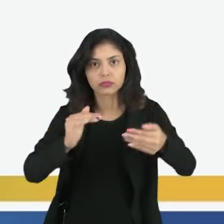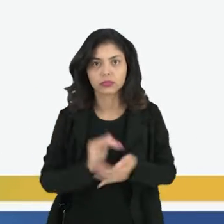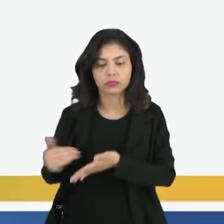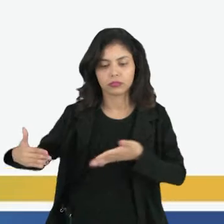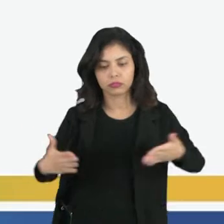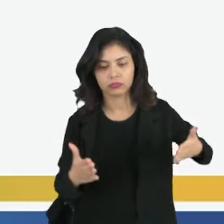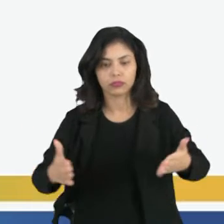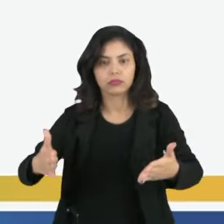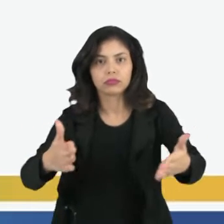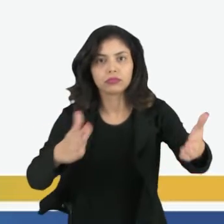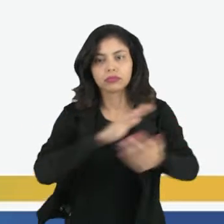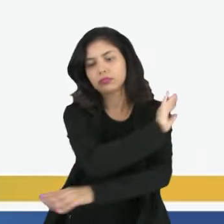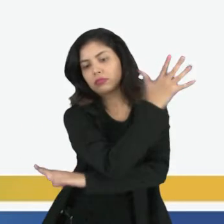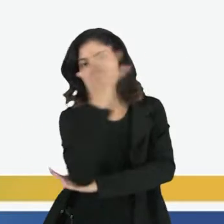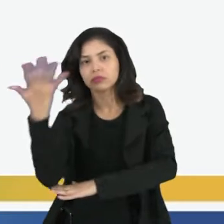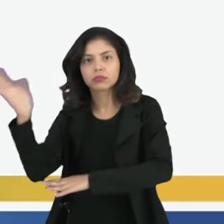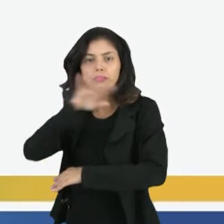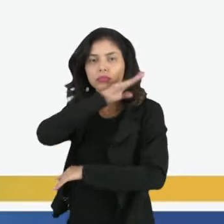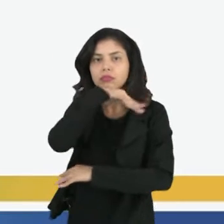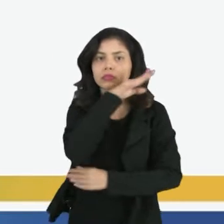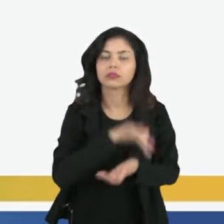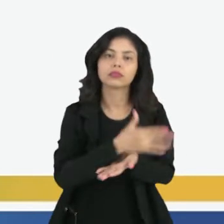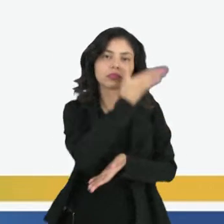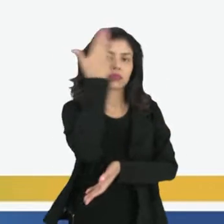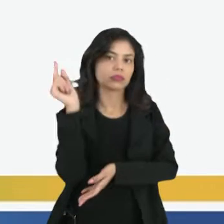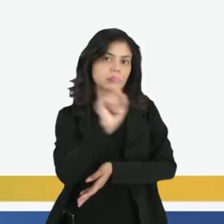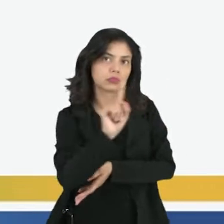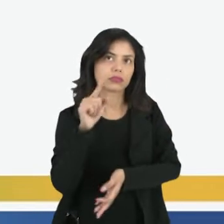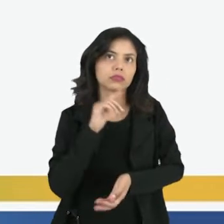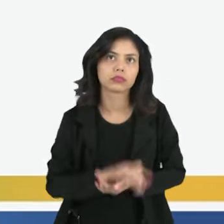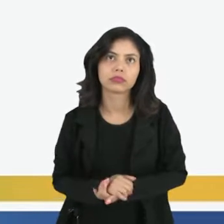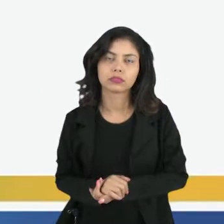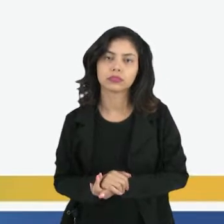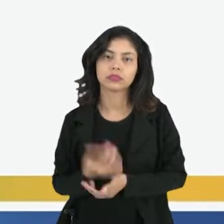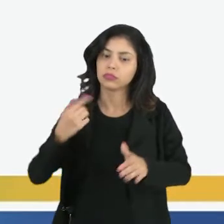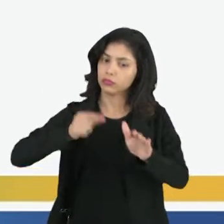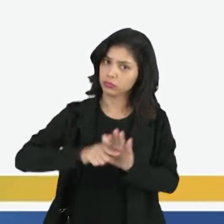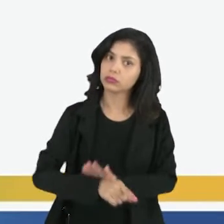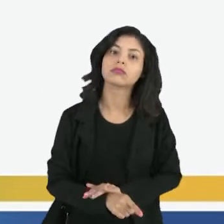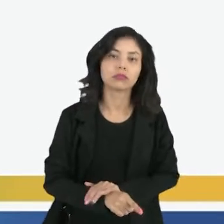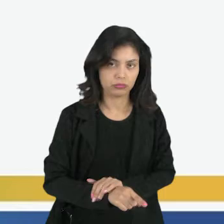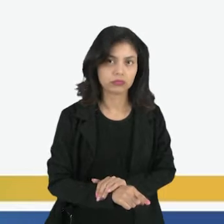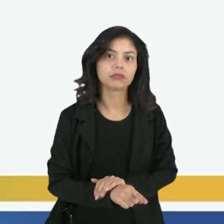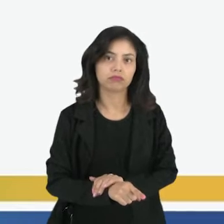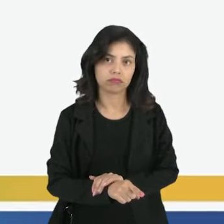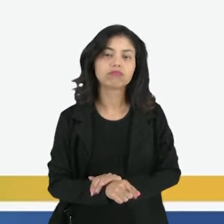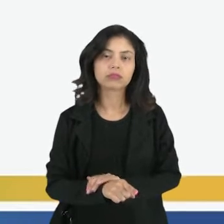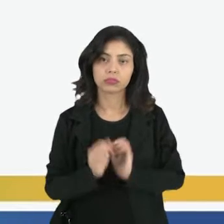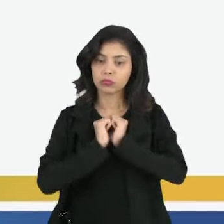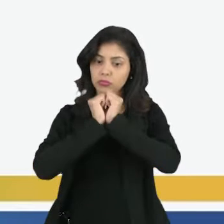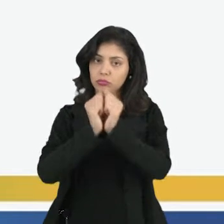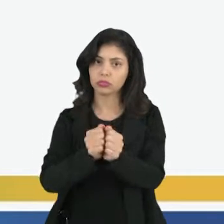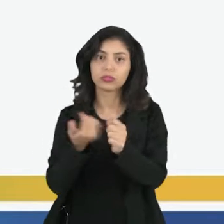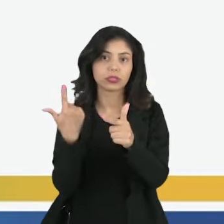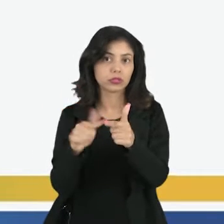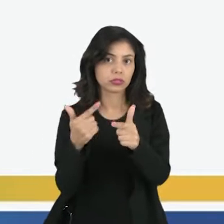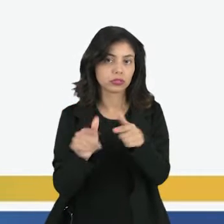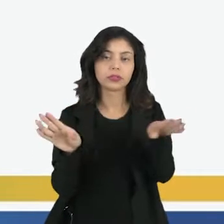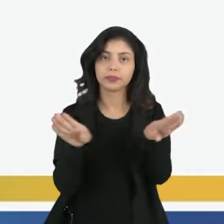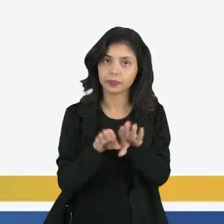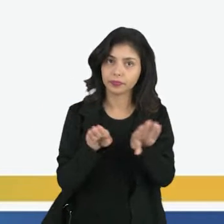prejudicial. E a nossa leitura precisa ser a seguinte: todo e qualquer impacto no meio ambiente,